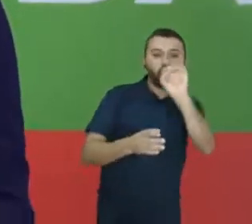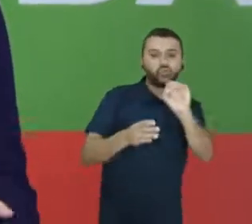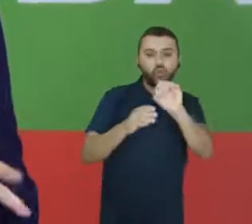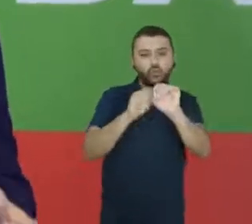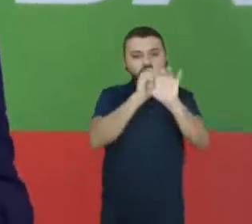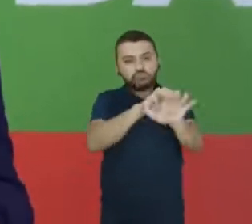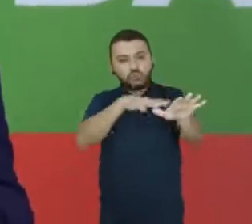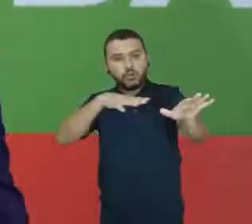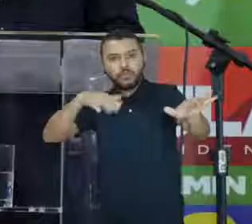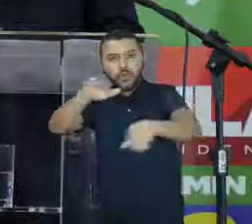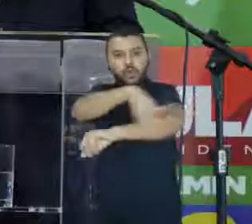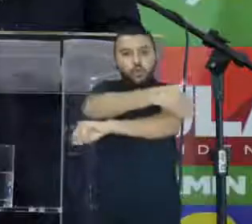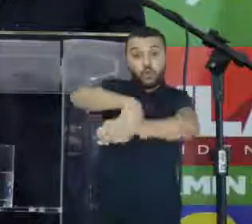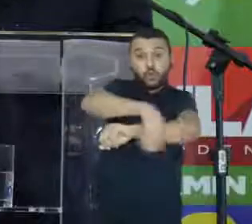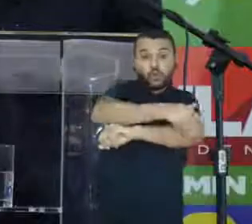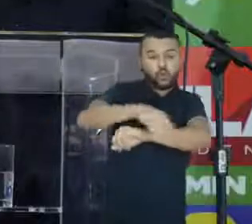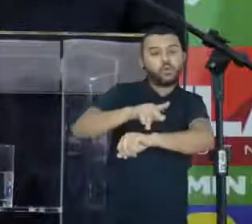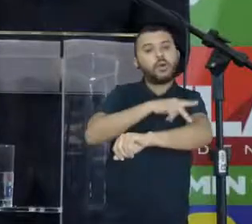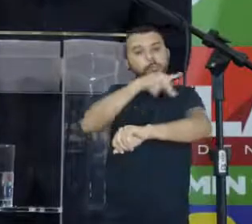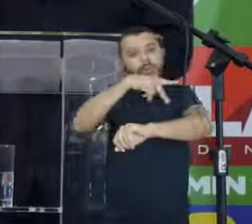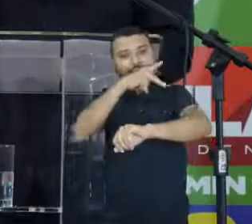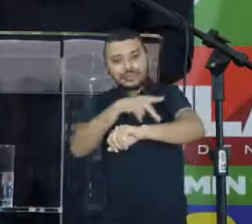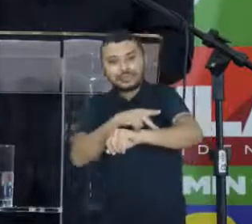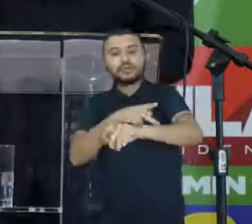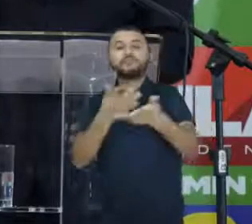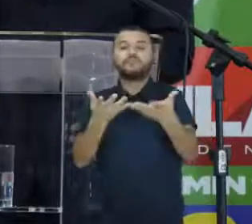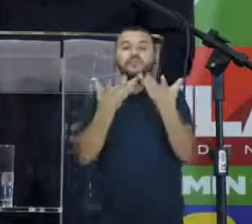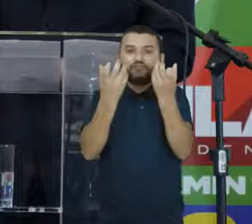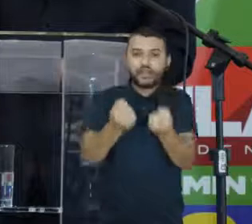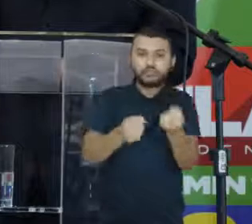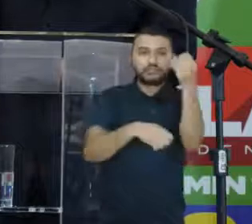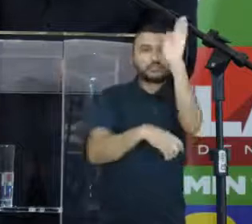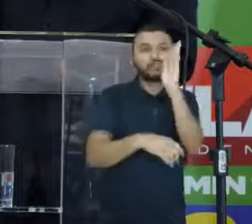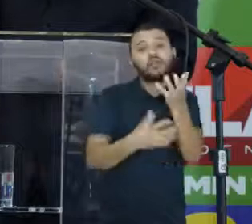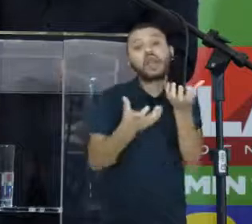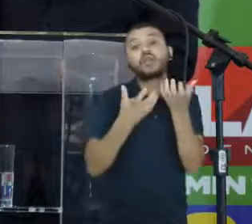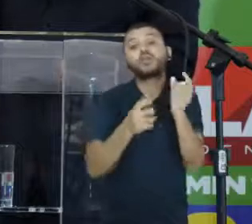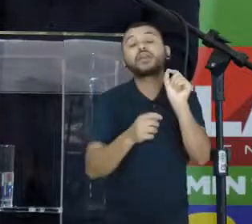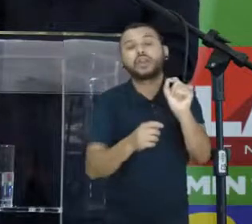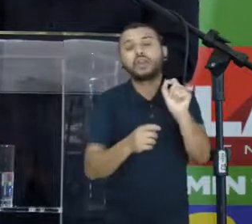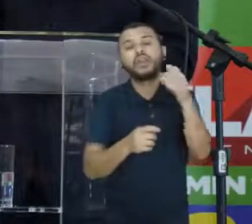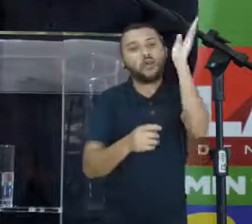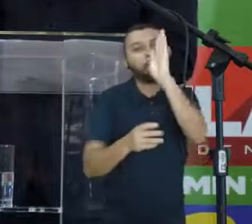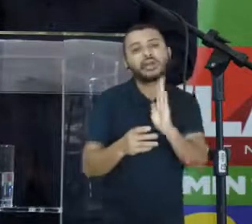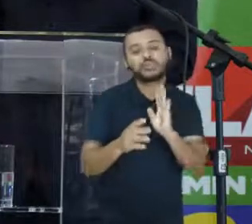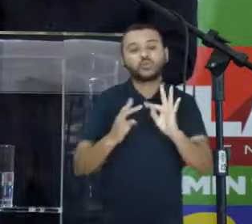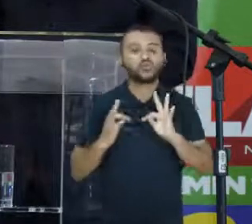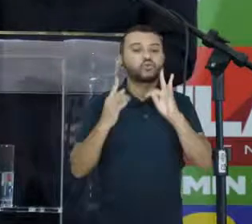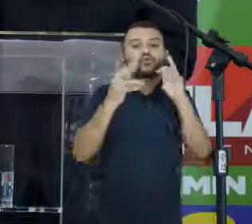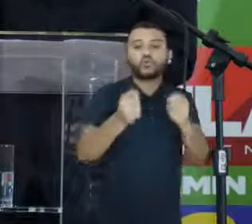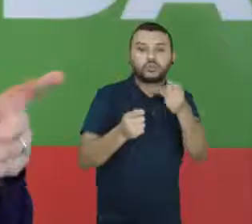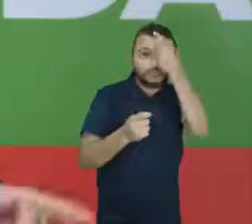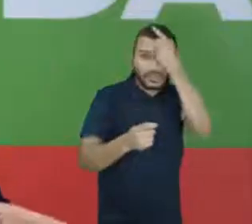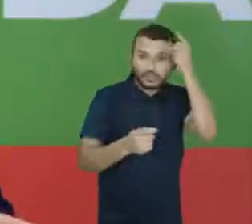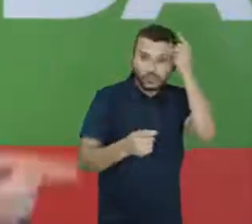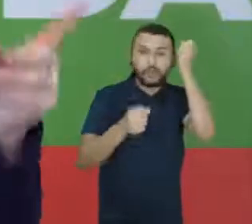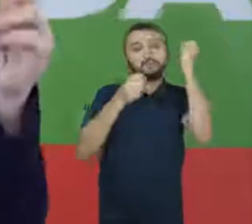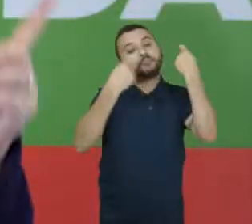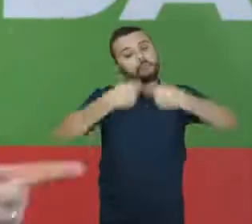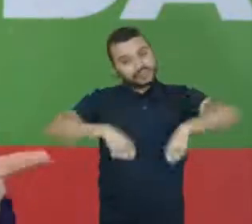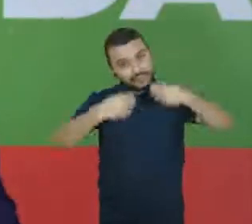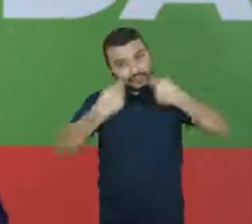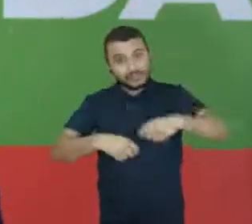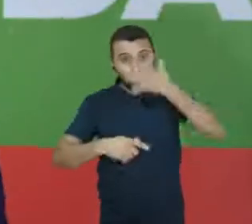Brasil para mostrar que o Brasil que nós queremos, e é um Brasil de todos nós, só pode ser feito e construído pelas